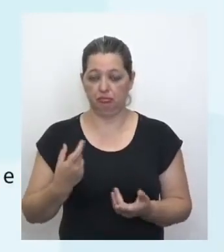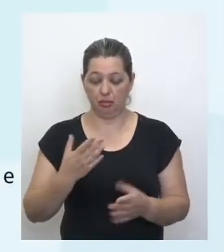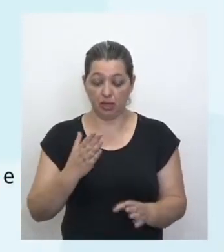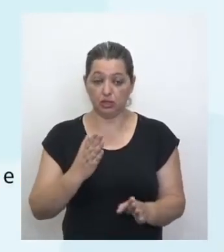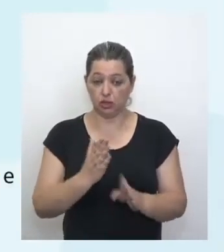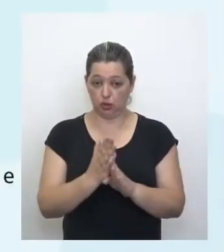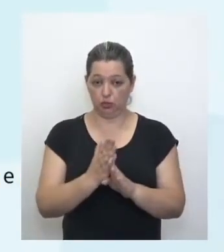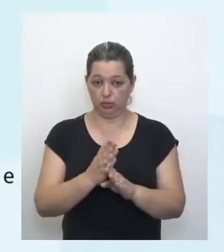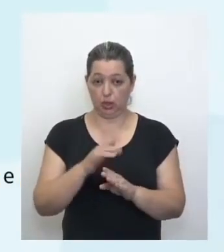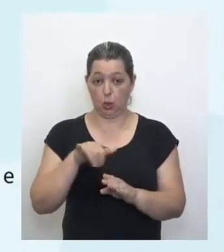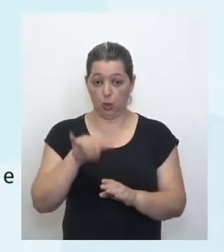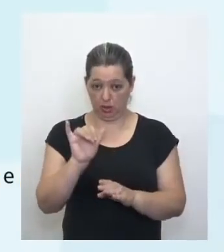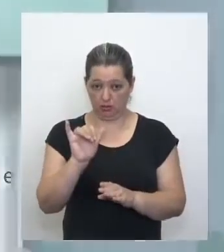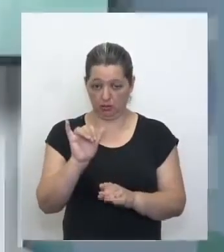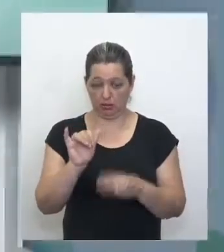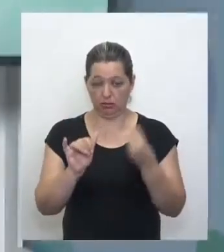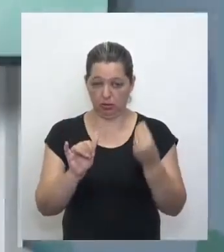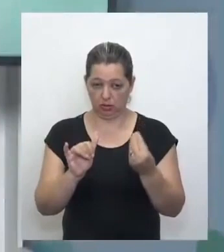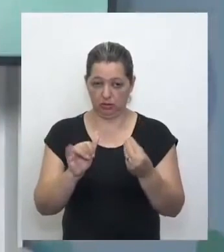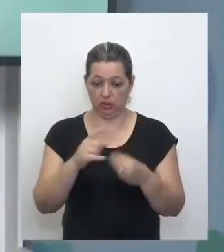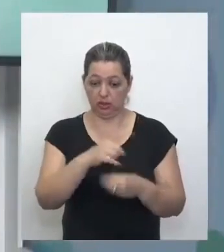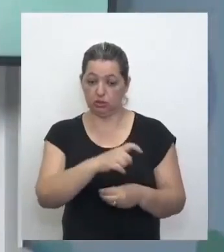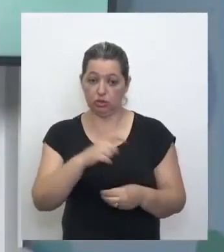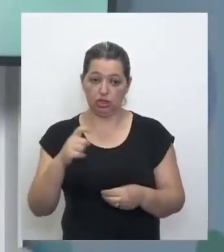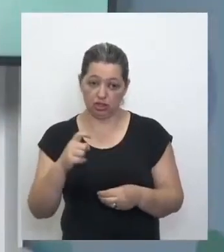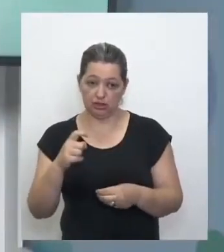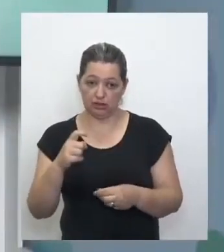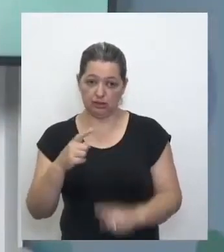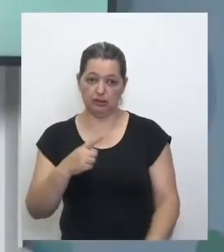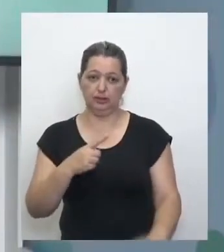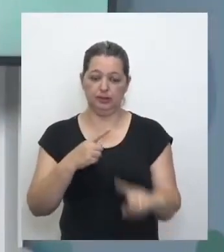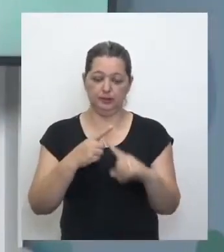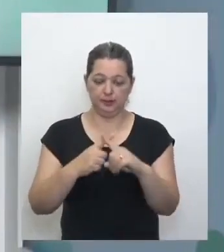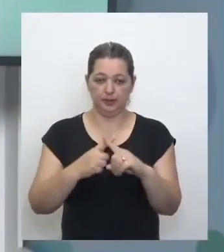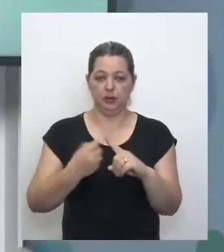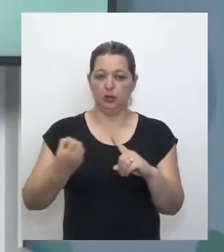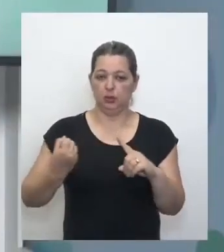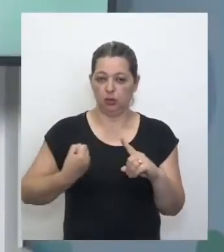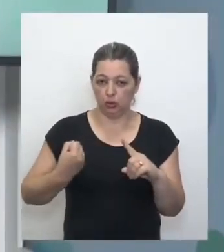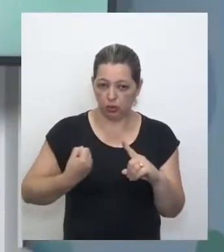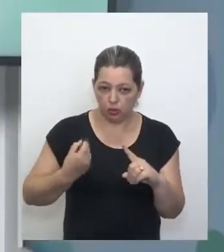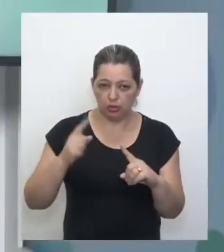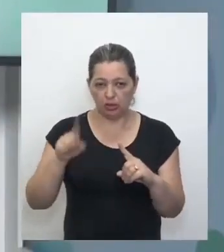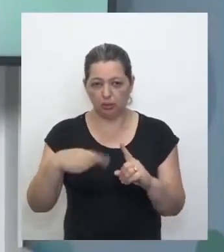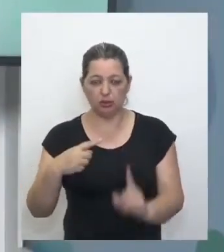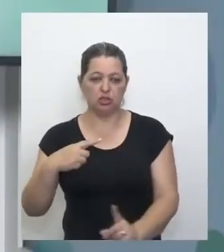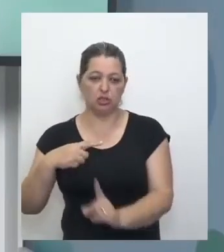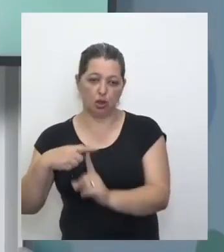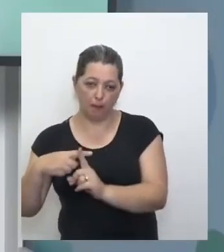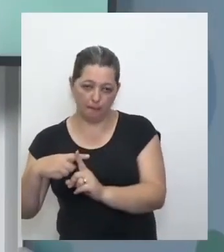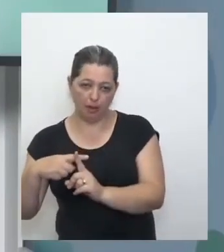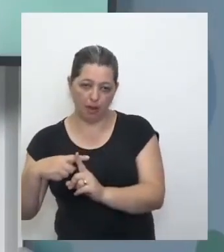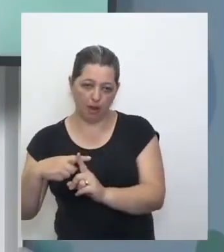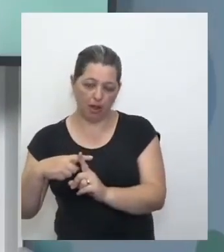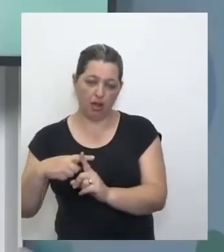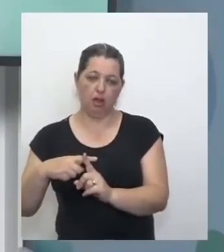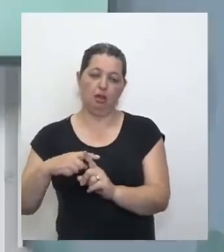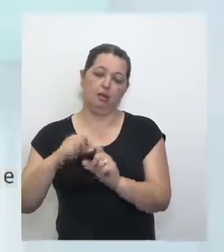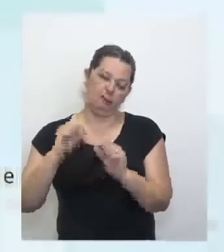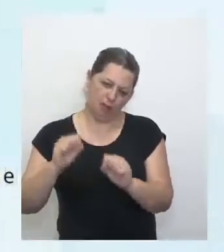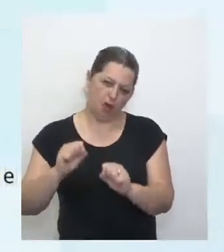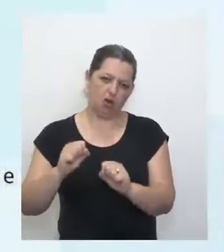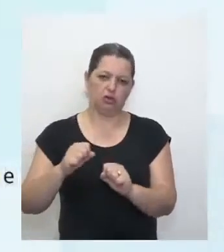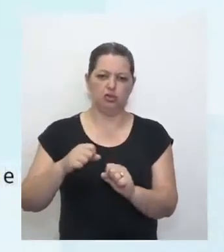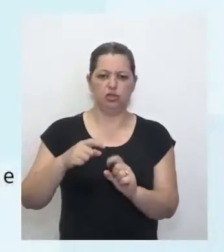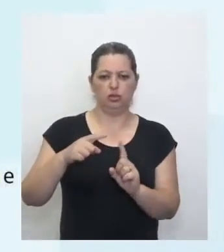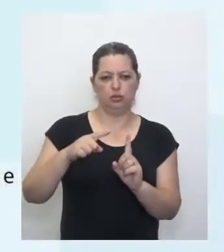descobrir o y, eu vou pegar o x, multiplicar por um número e somar com alguém, que pode ser positivo ou negativo. Vamos entender isso, ó,